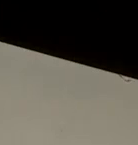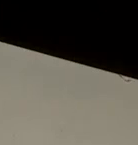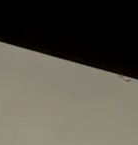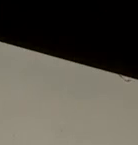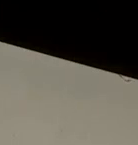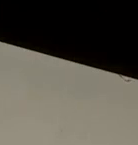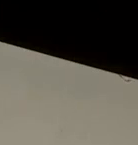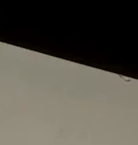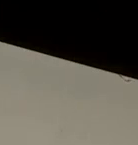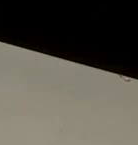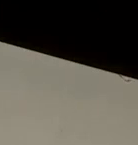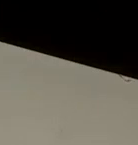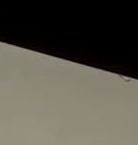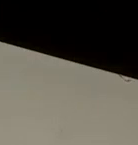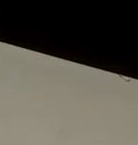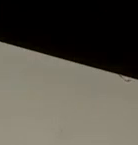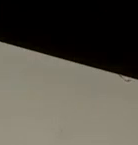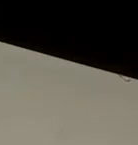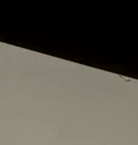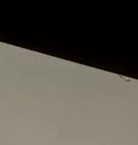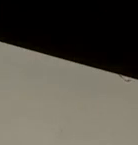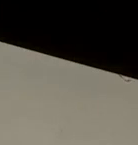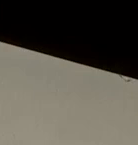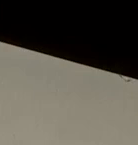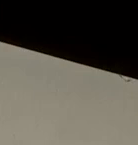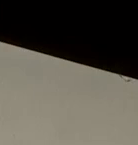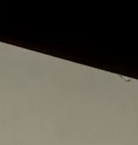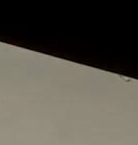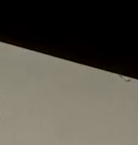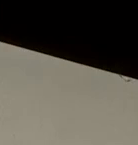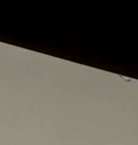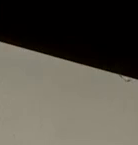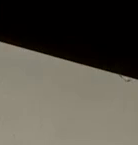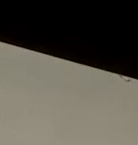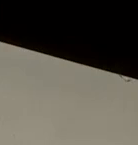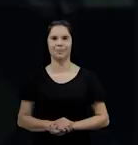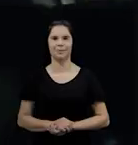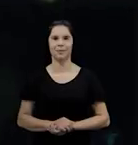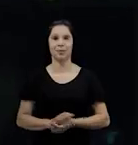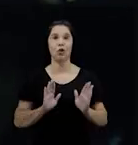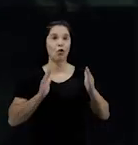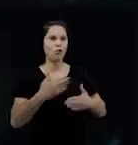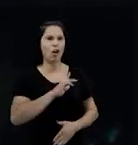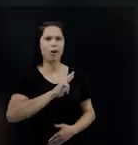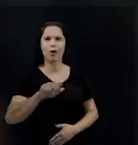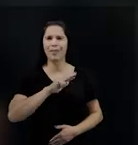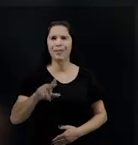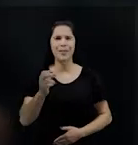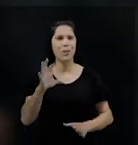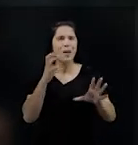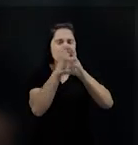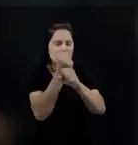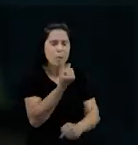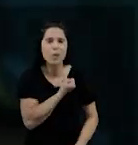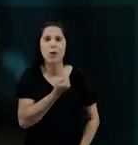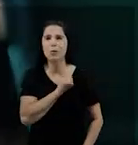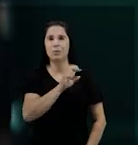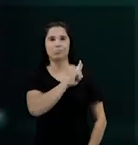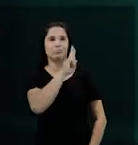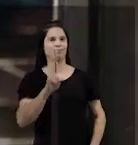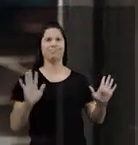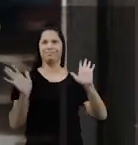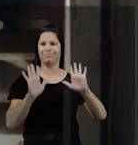para a sua empresa. Com COP Certo, todos saem ganhando. Confira! Um negócio não é só sobre